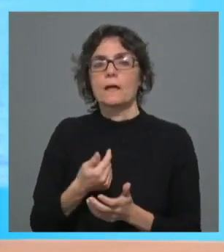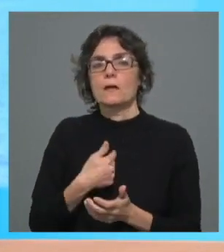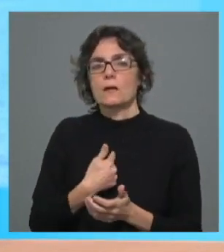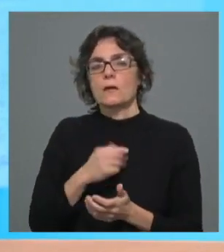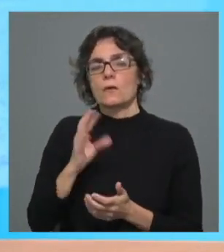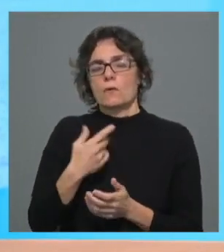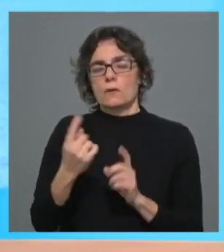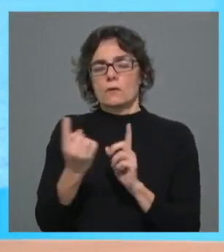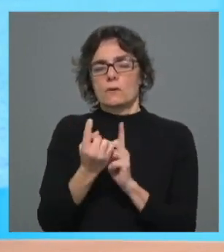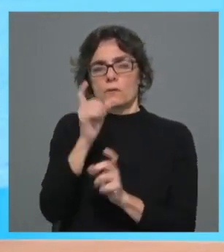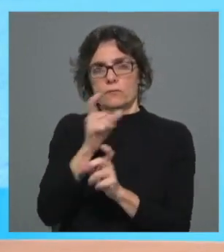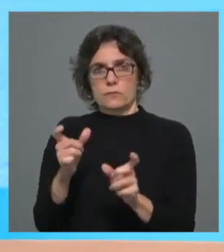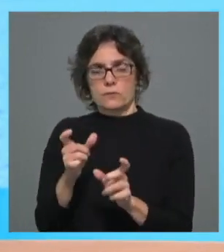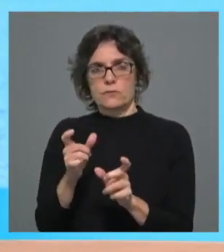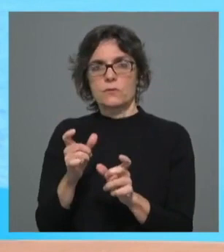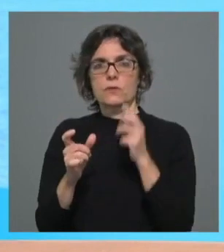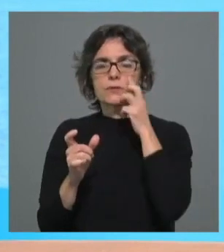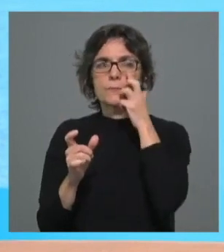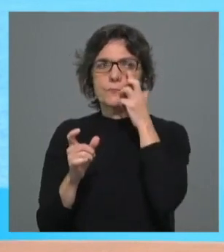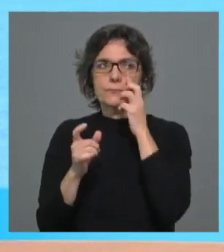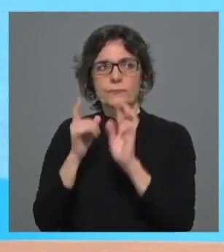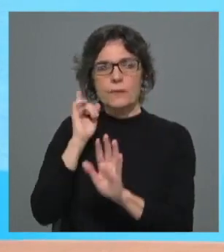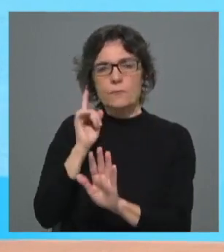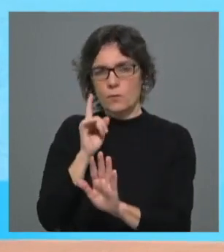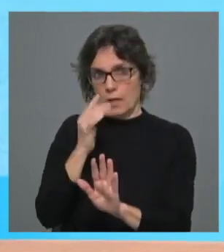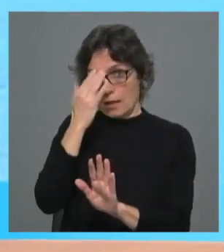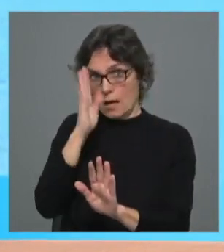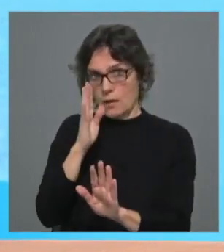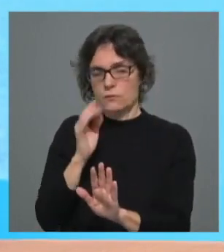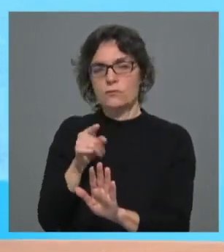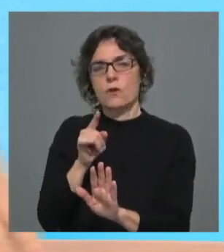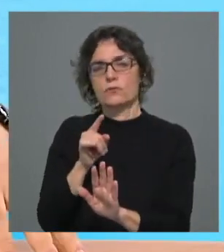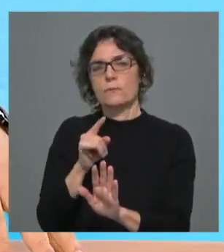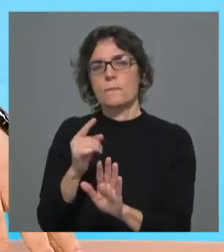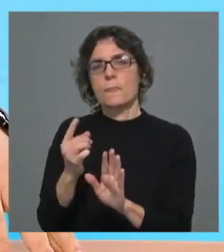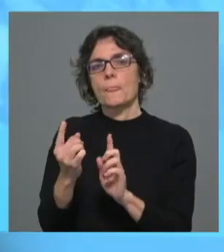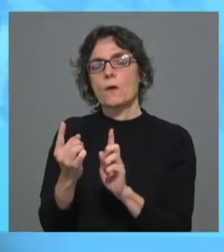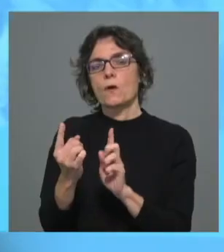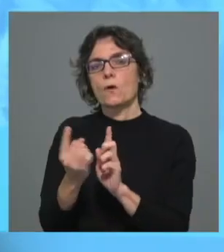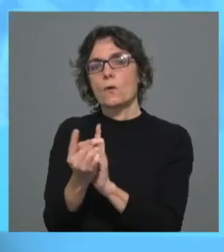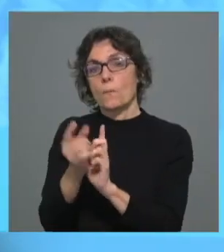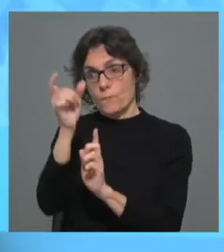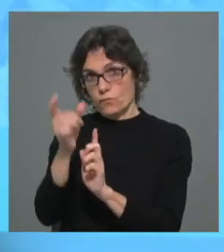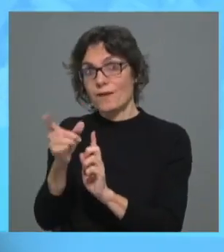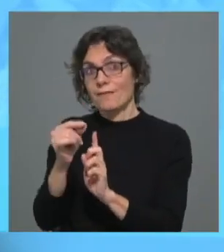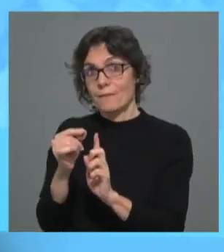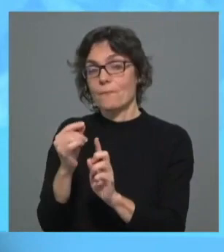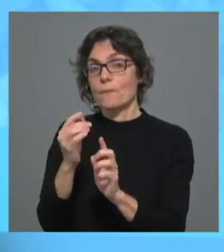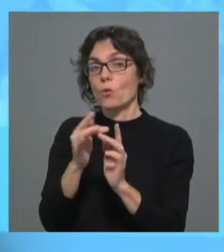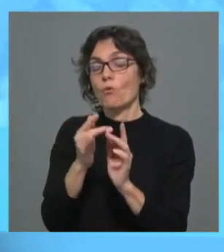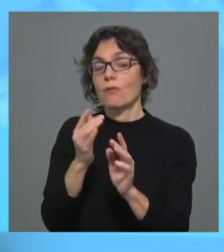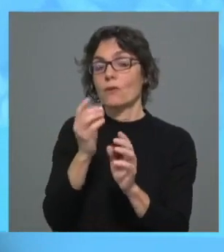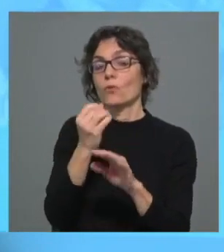contacto com as pessoas não contacto direto privilegia uma coisa muito importante para mim que é o contacto com as instituições Isto é se há